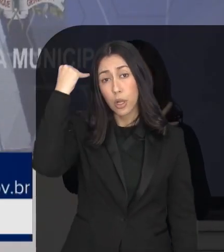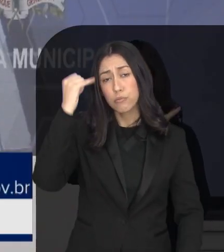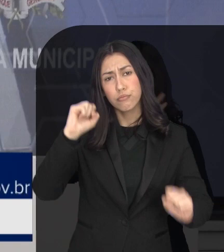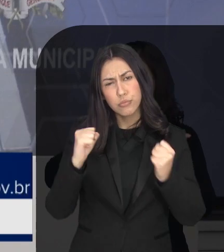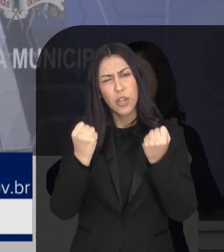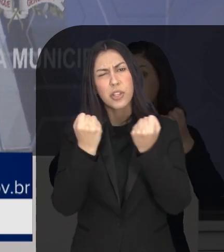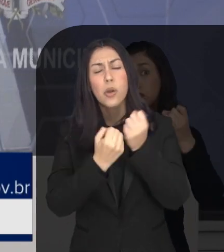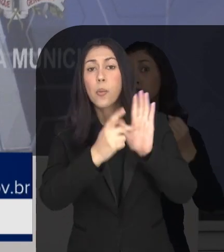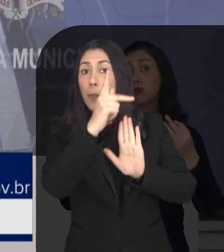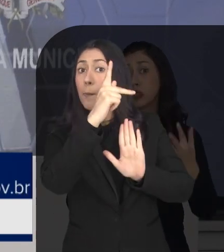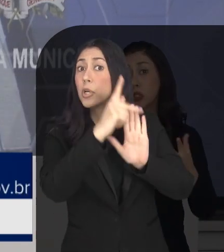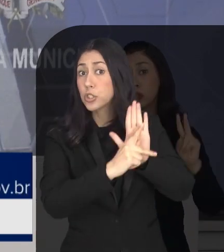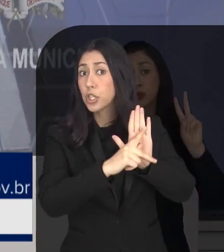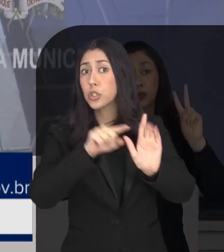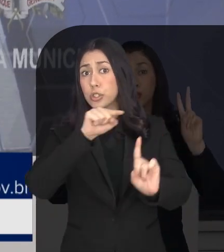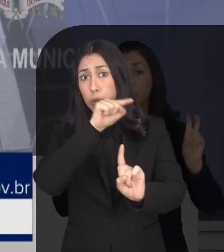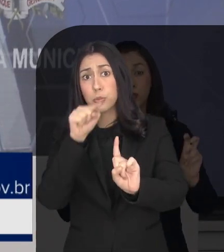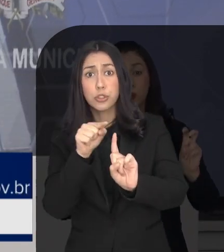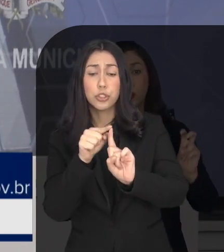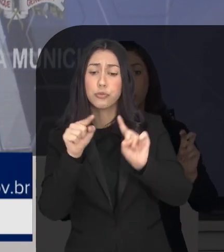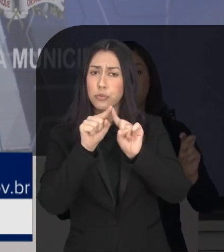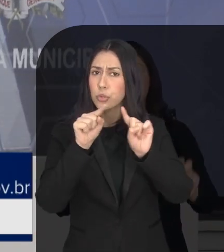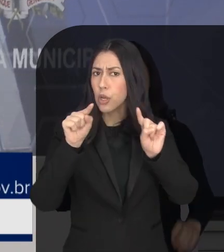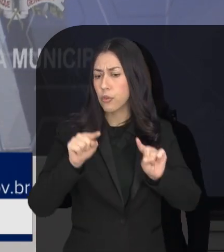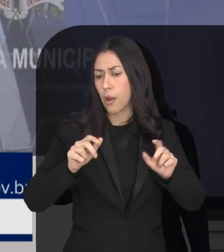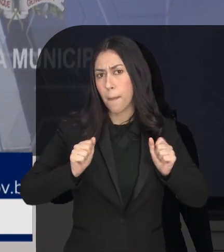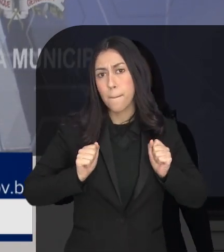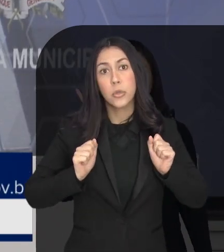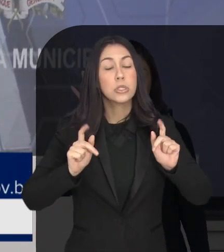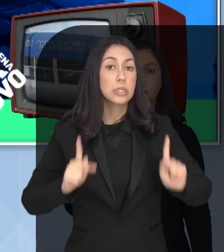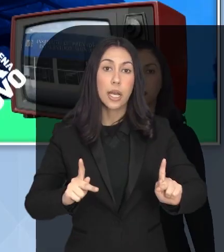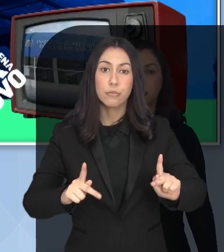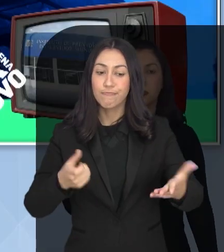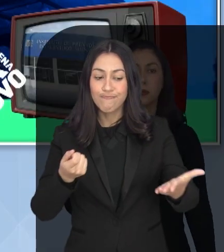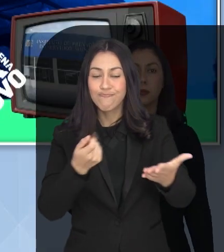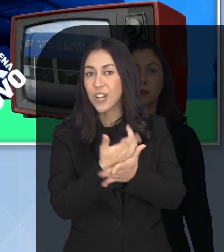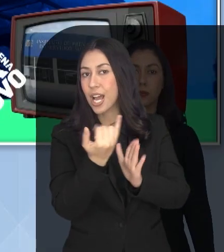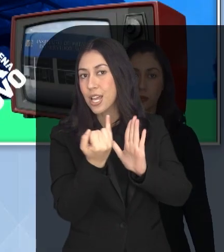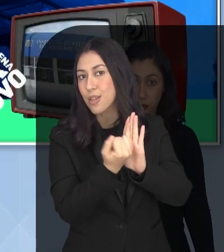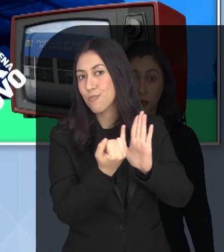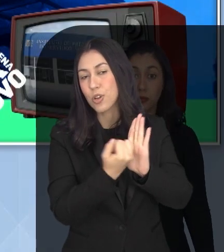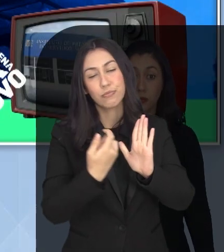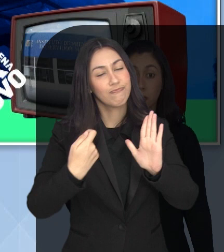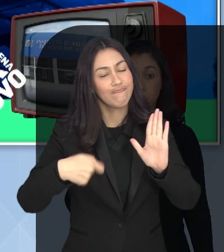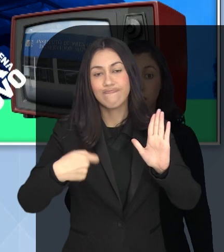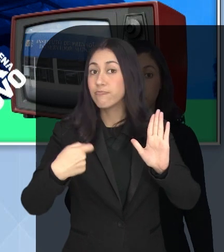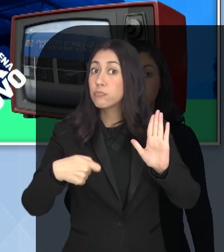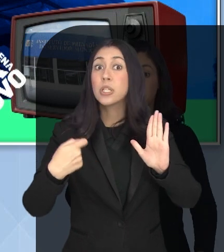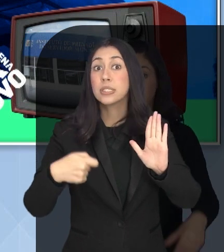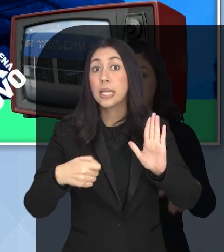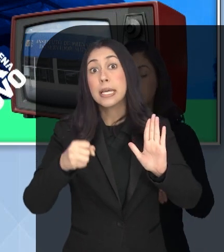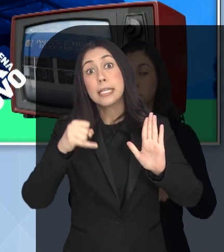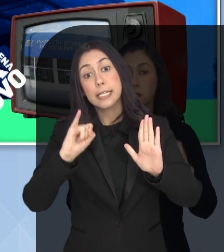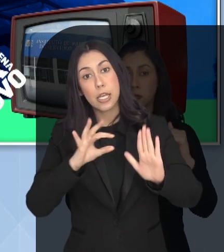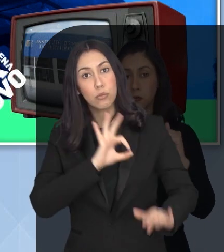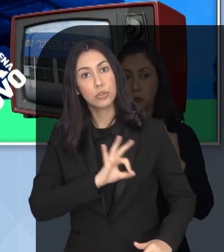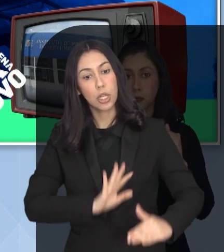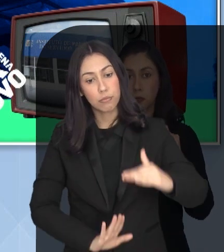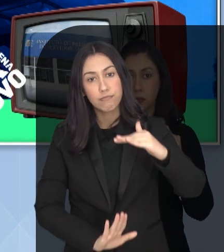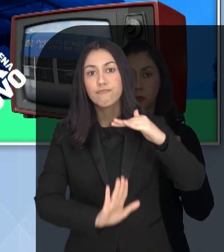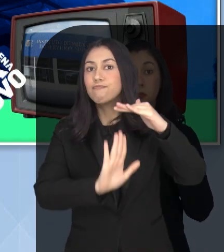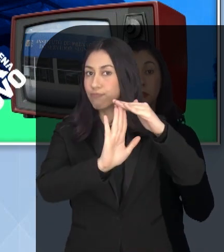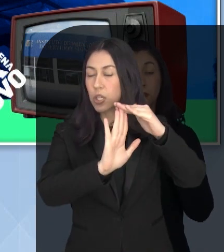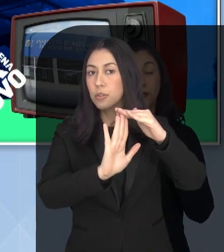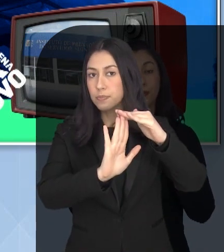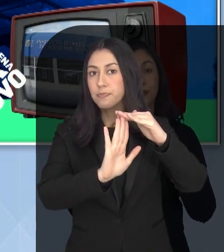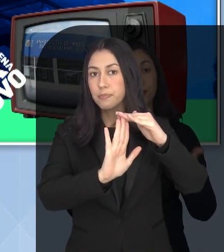defendeu o projeto que pretende isentar servidores municipais e aposentados que recebem até o teto do regime geral de previdência do